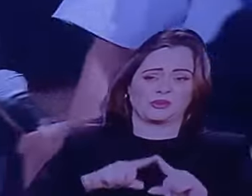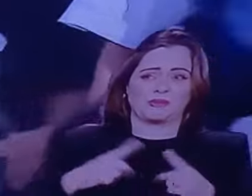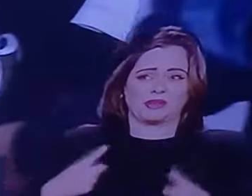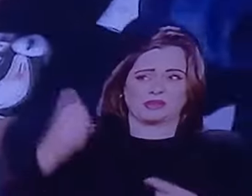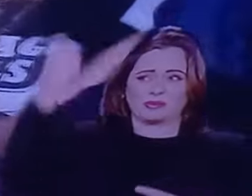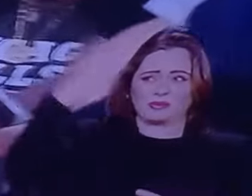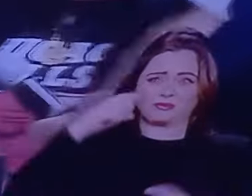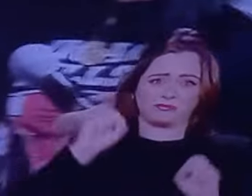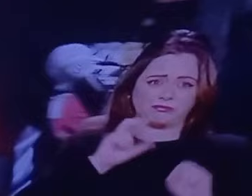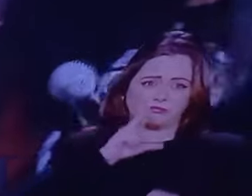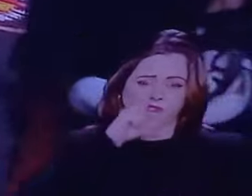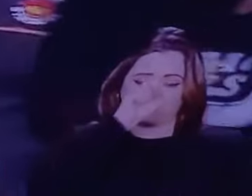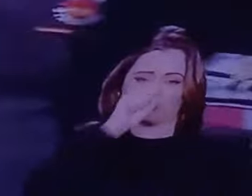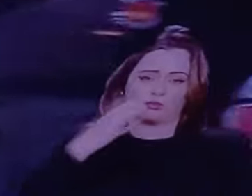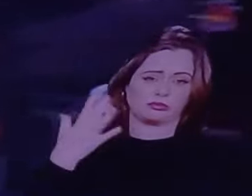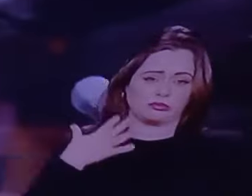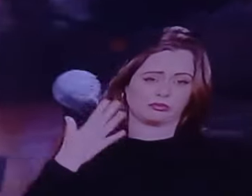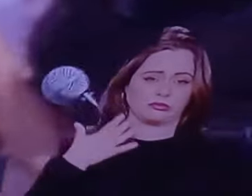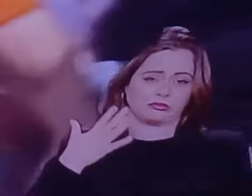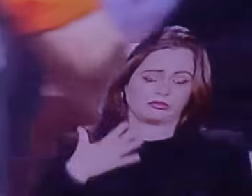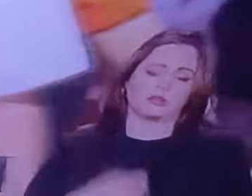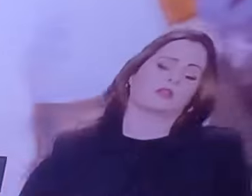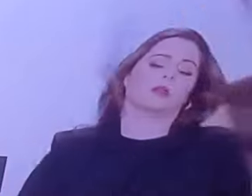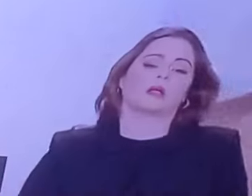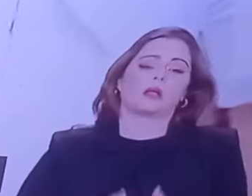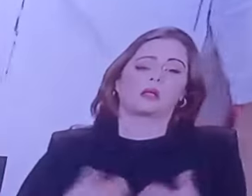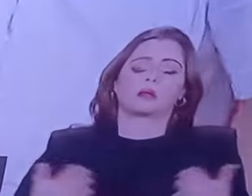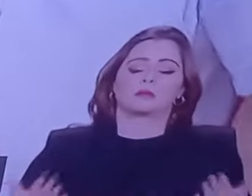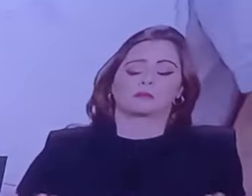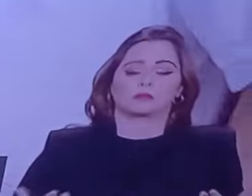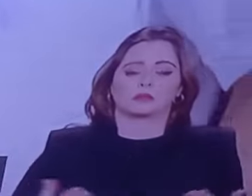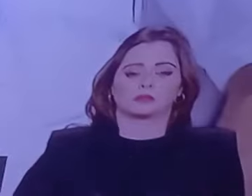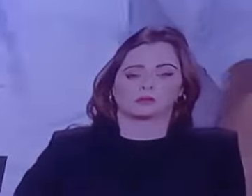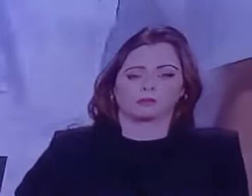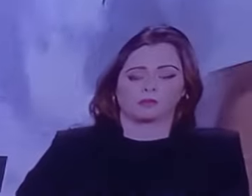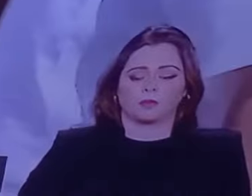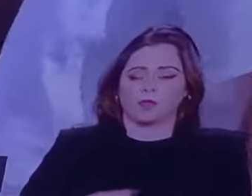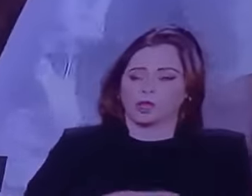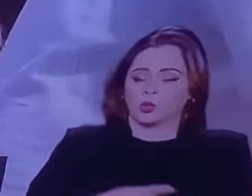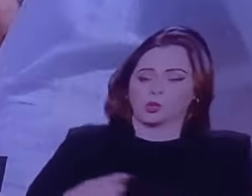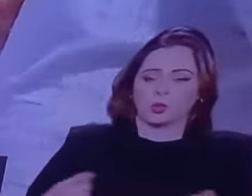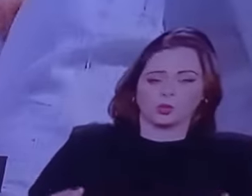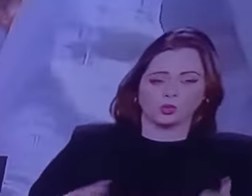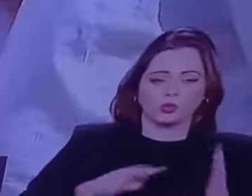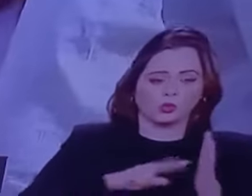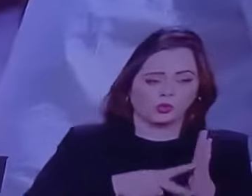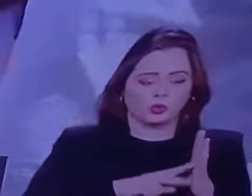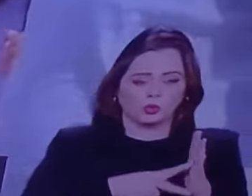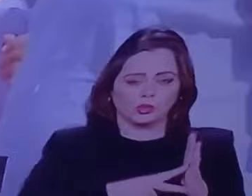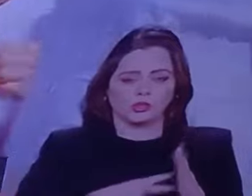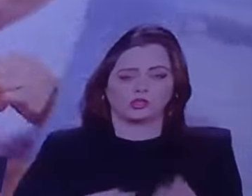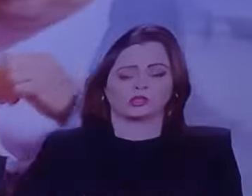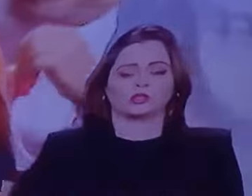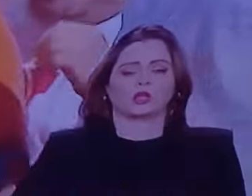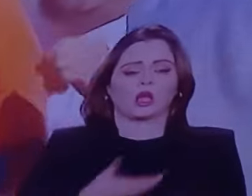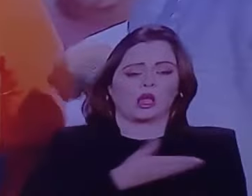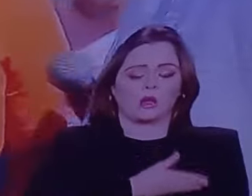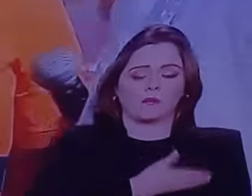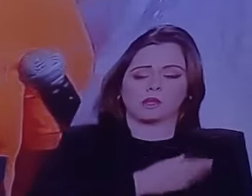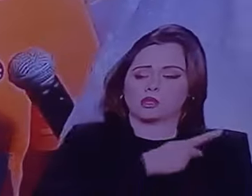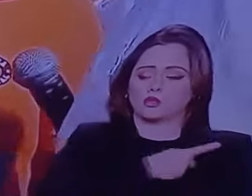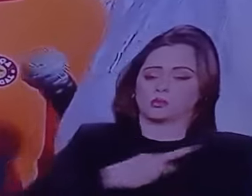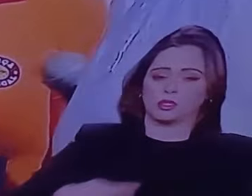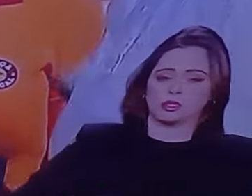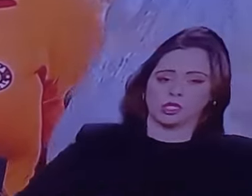forte. Mas companheiros, dirigentes sindicais, companheiros, presidente